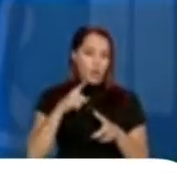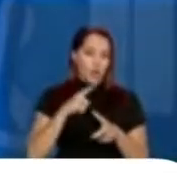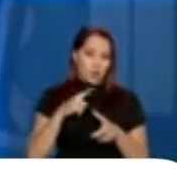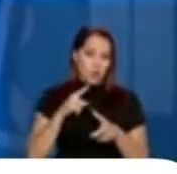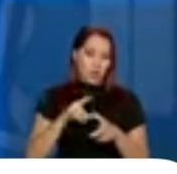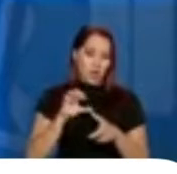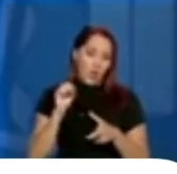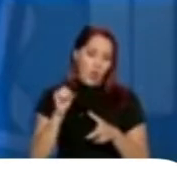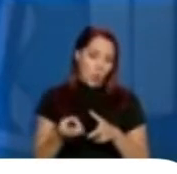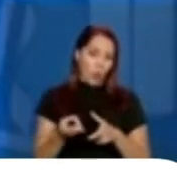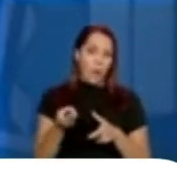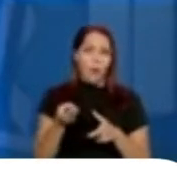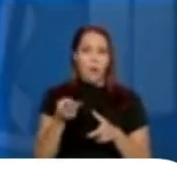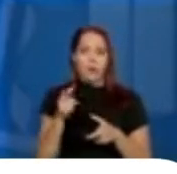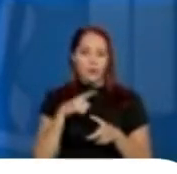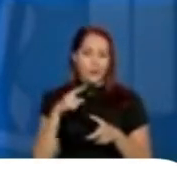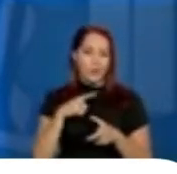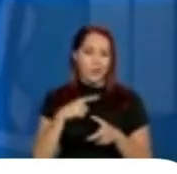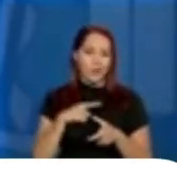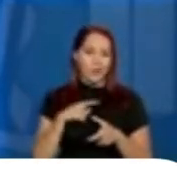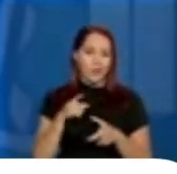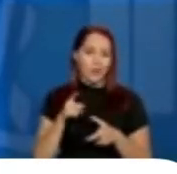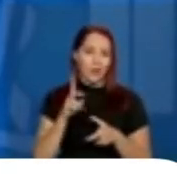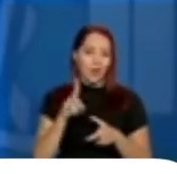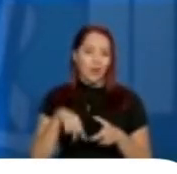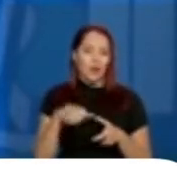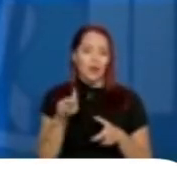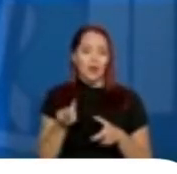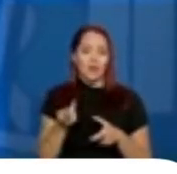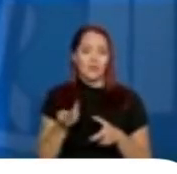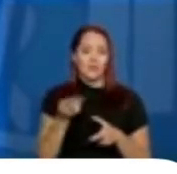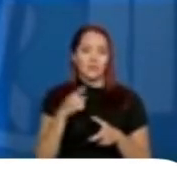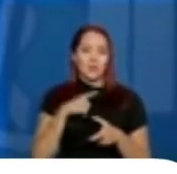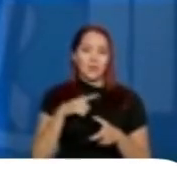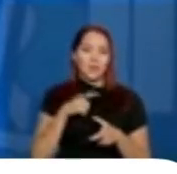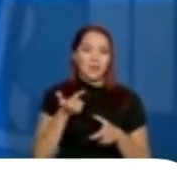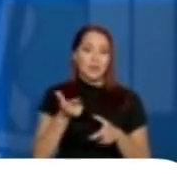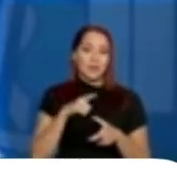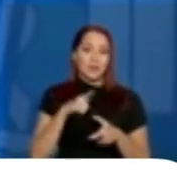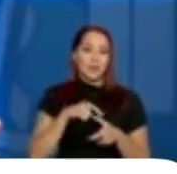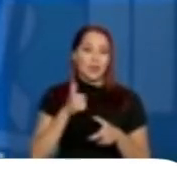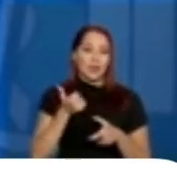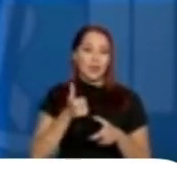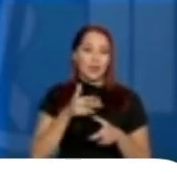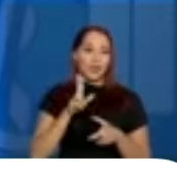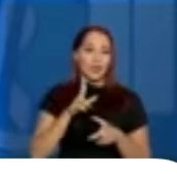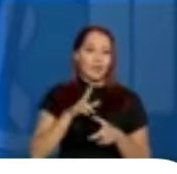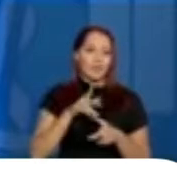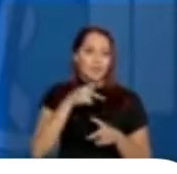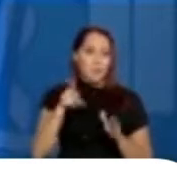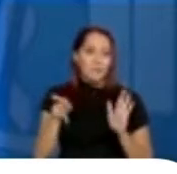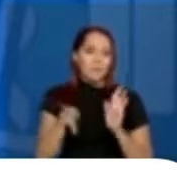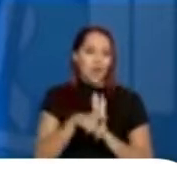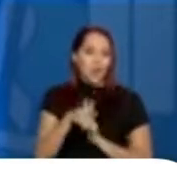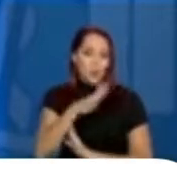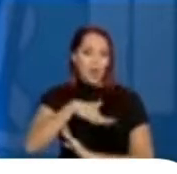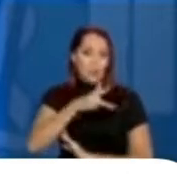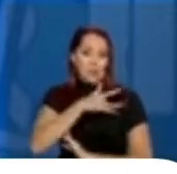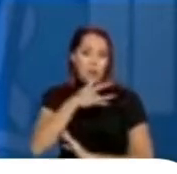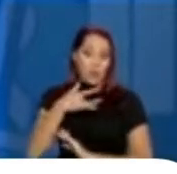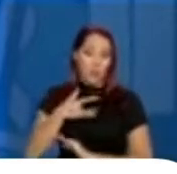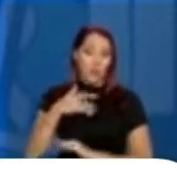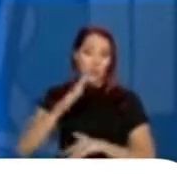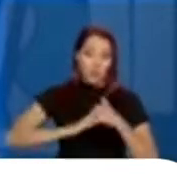sob a descrição do serviço de uma unidade de saúde da família, também os profissionais ali podem